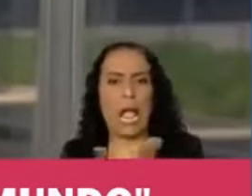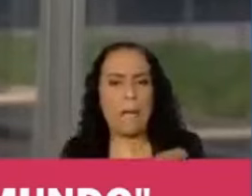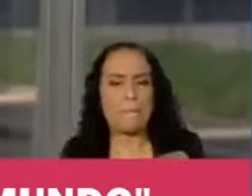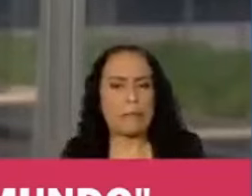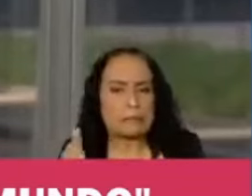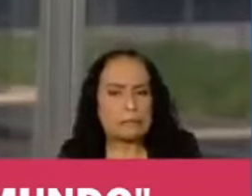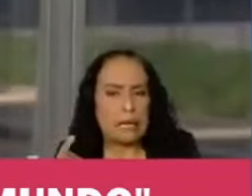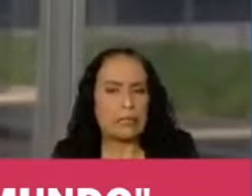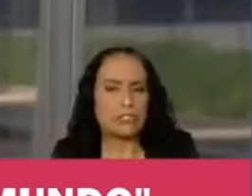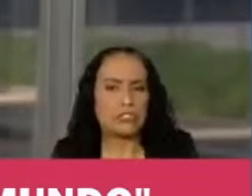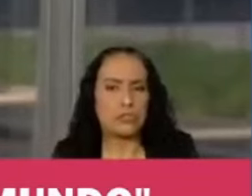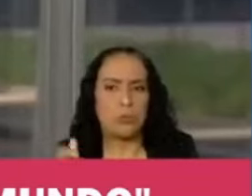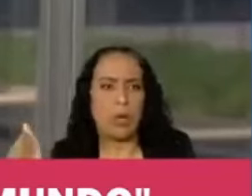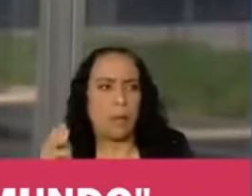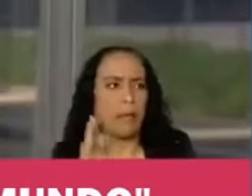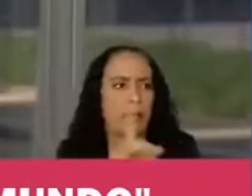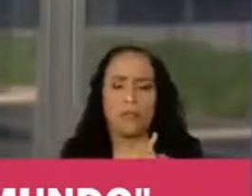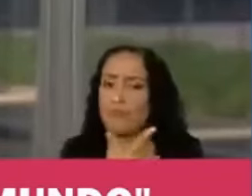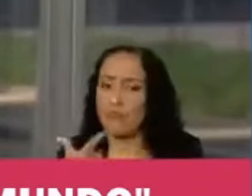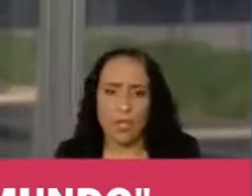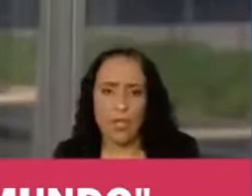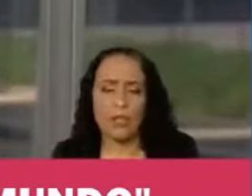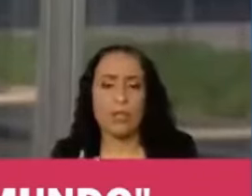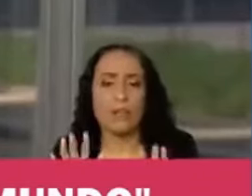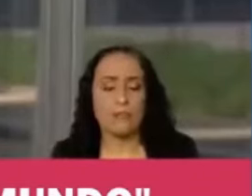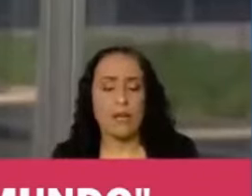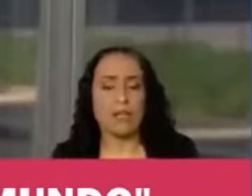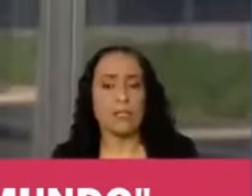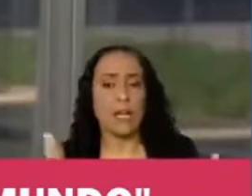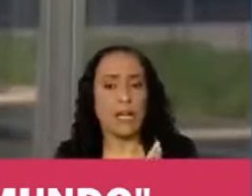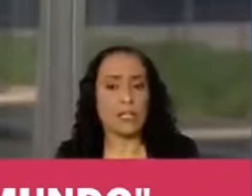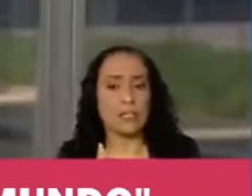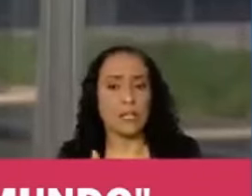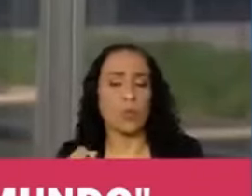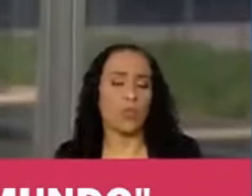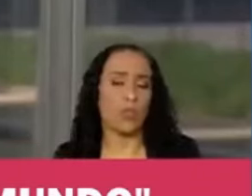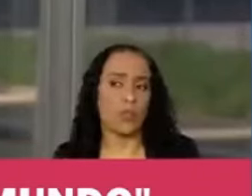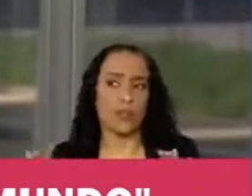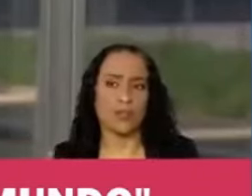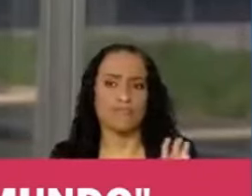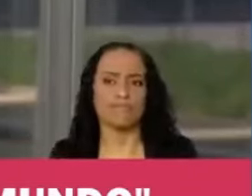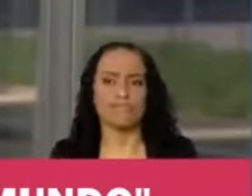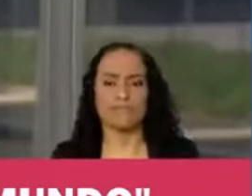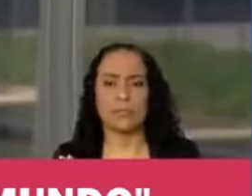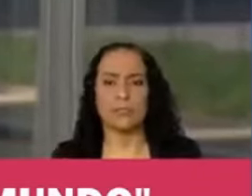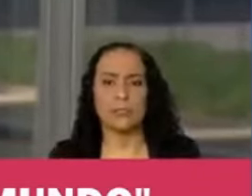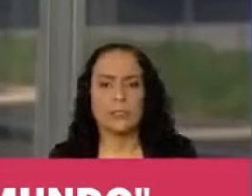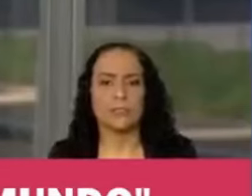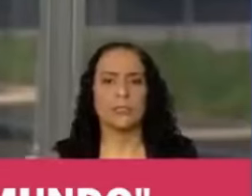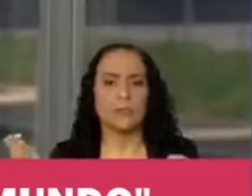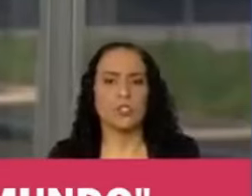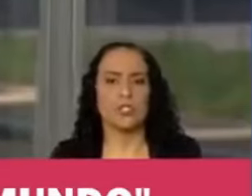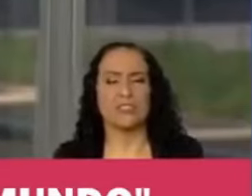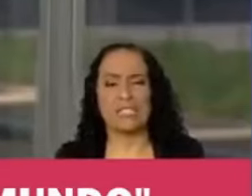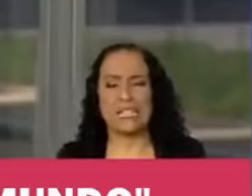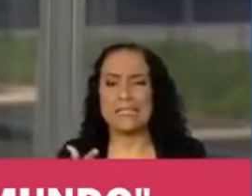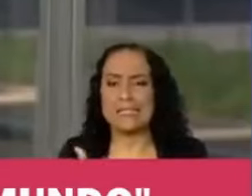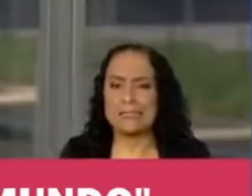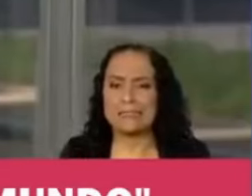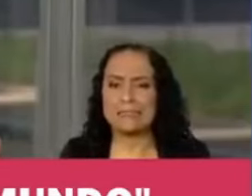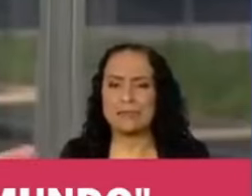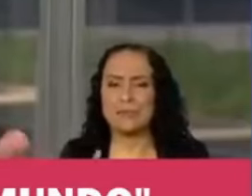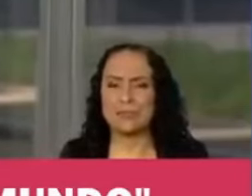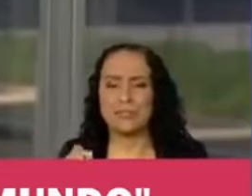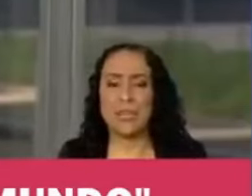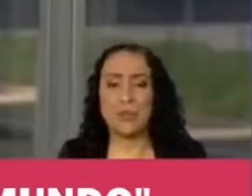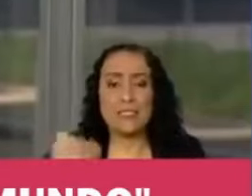amizade com A ou com B. Tampouco é uma relação conjuntural que possa estar afetada